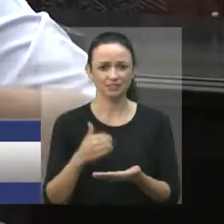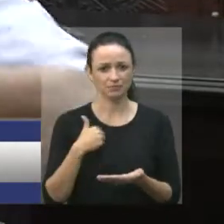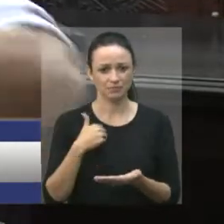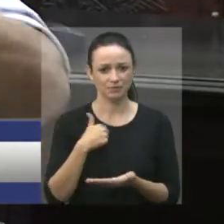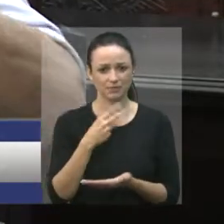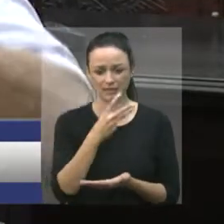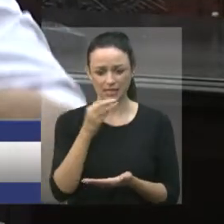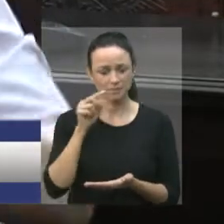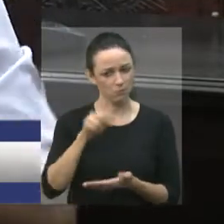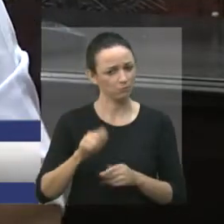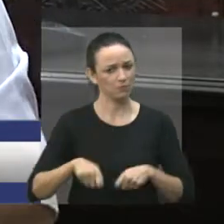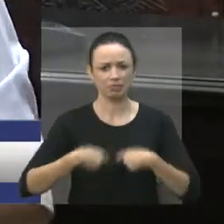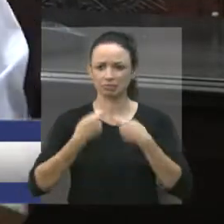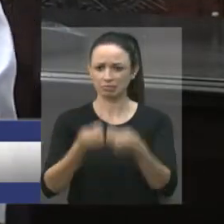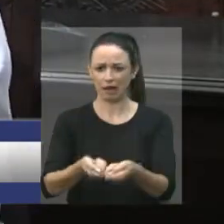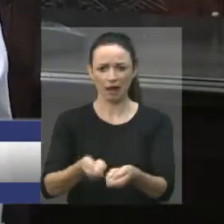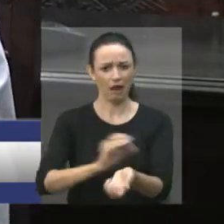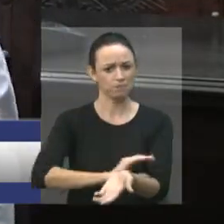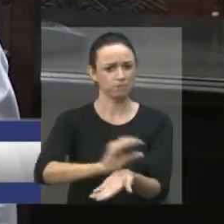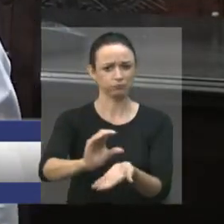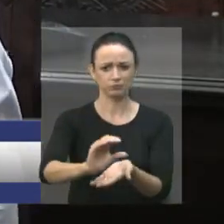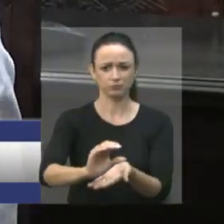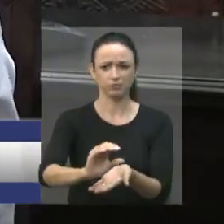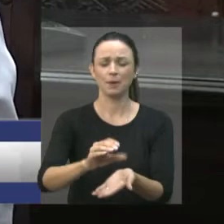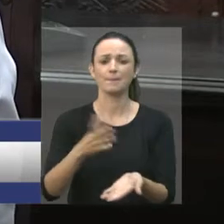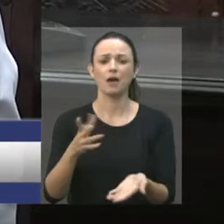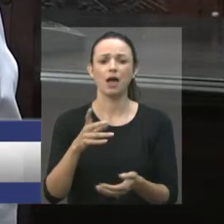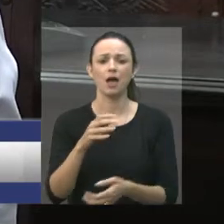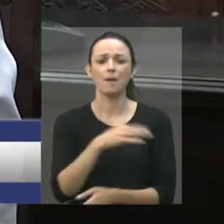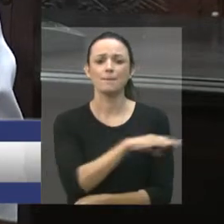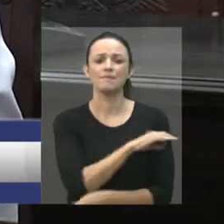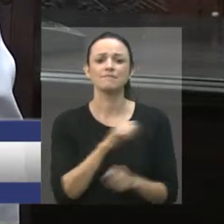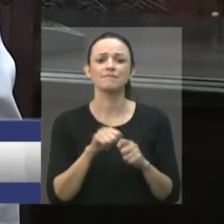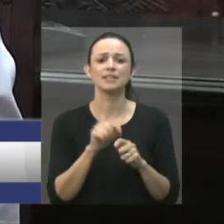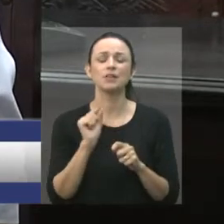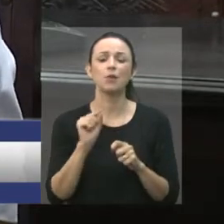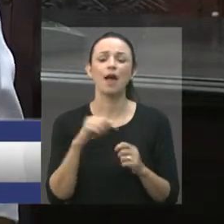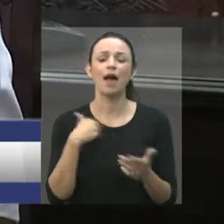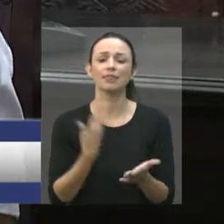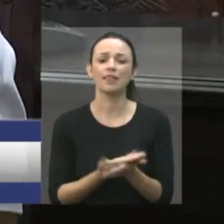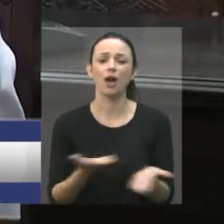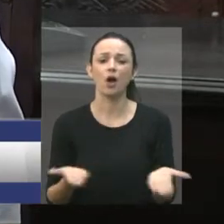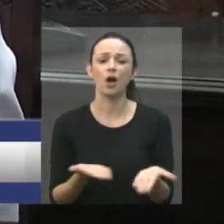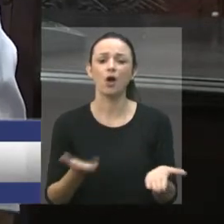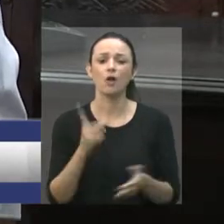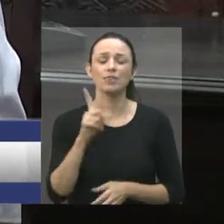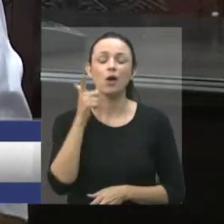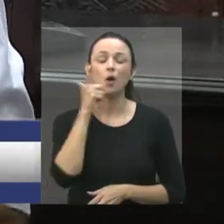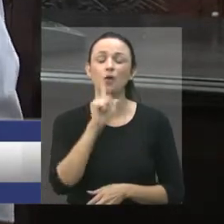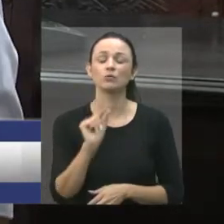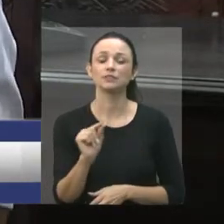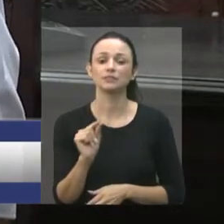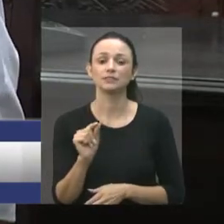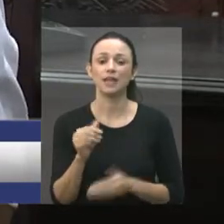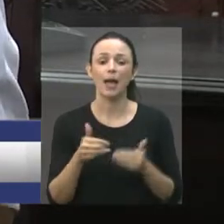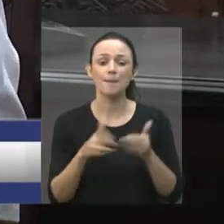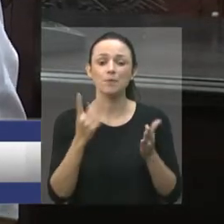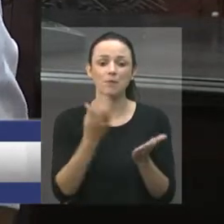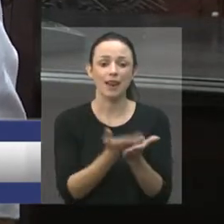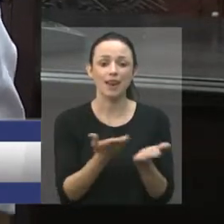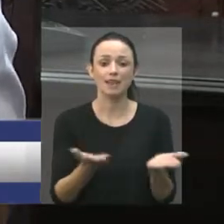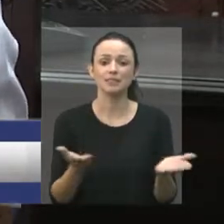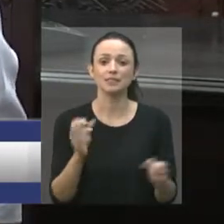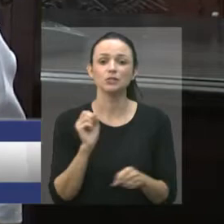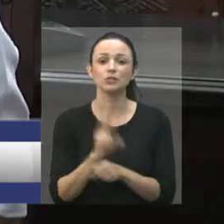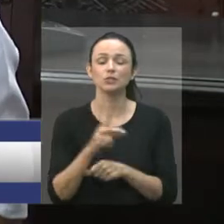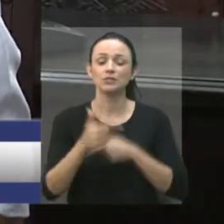meus 300 mil. Mas e o prefeito está fazendo o quê até agora que não conseguiu abrir uma licitação para contratar